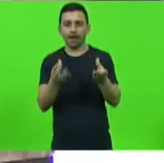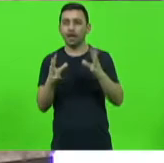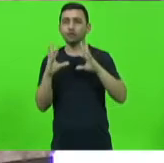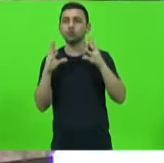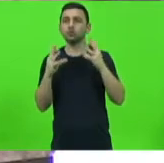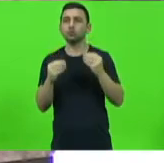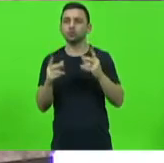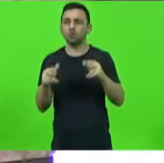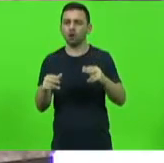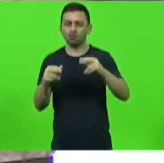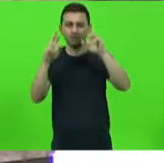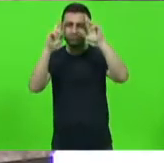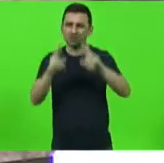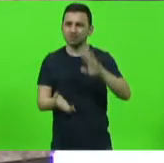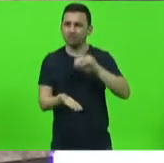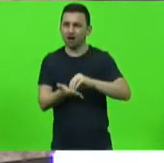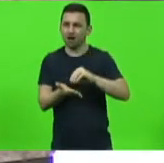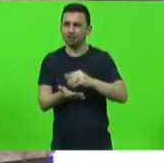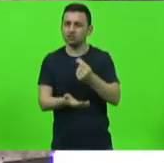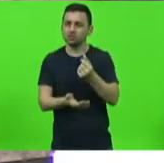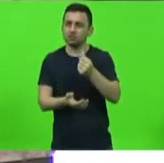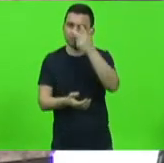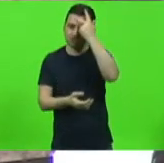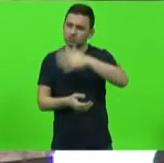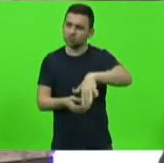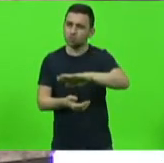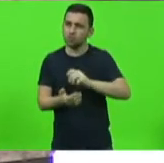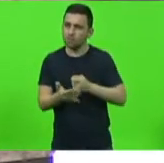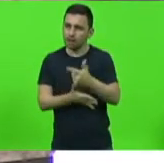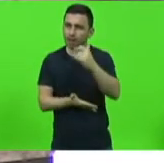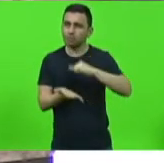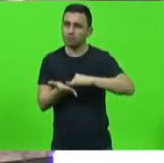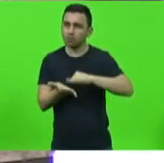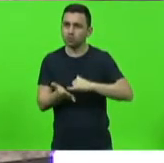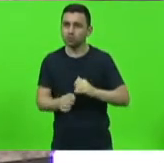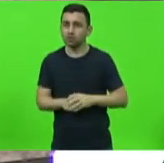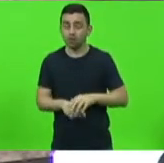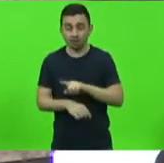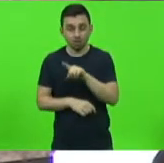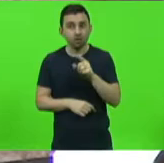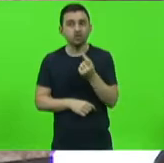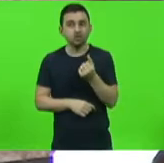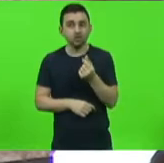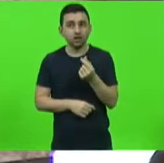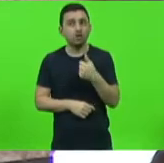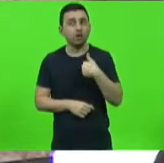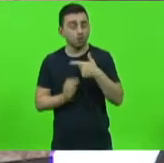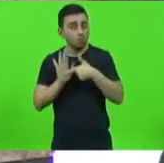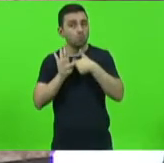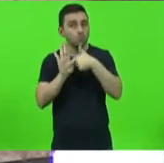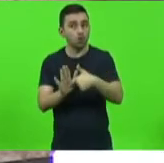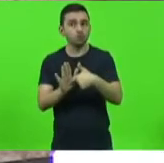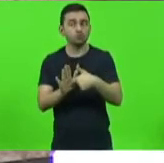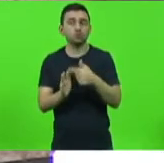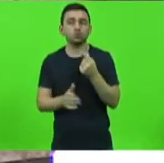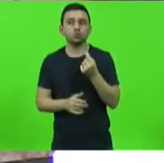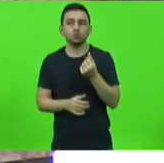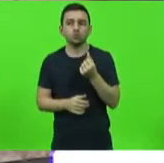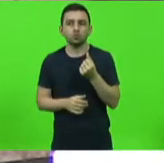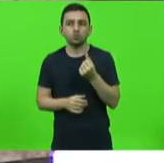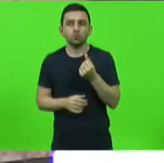esse desrespeito com o dinheiro do pagador de imposto catarinense. Esse dinheiro que eu mostrei para os senhores, o custo, que vai para